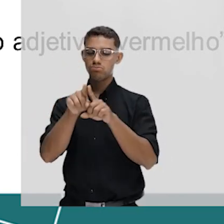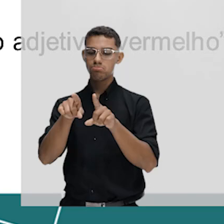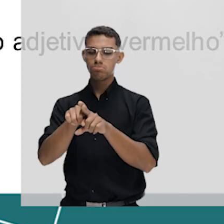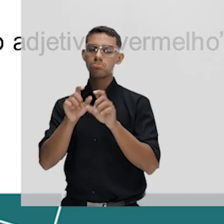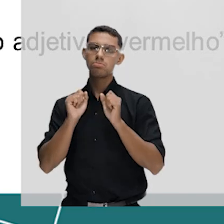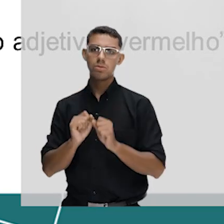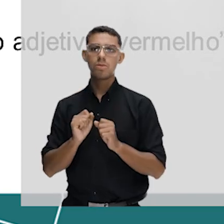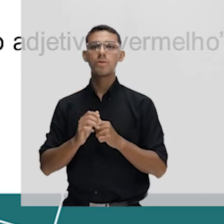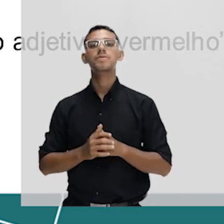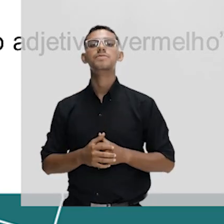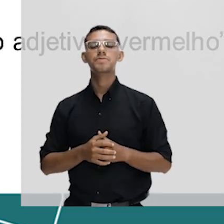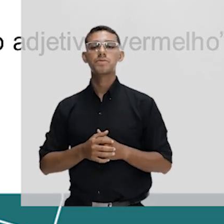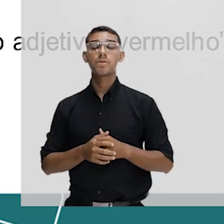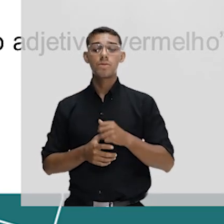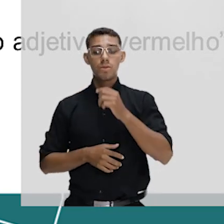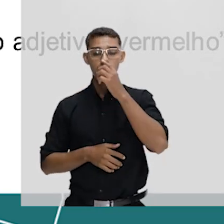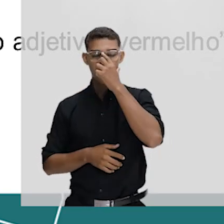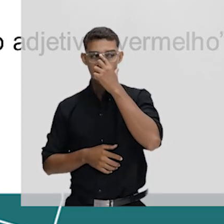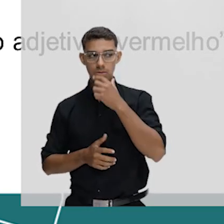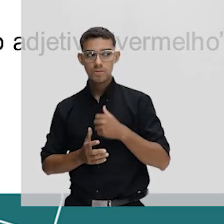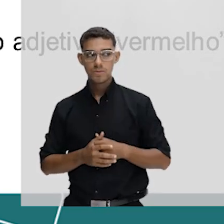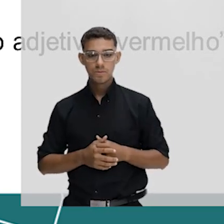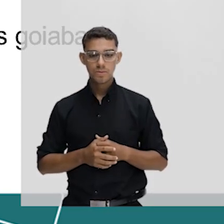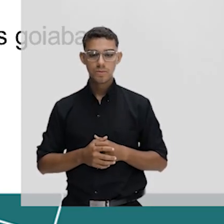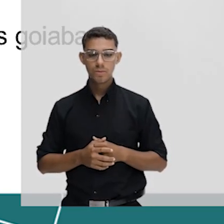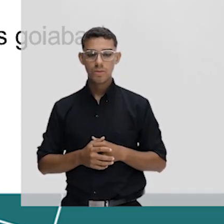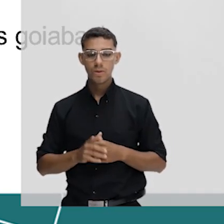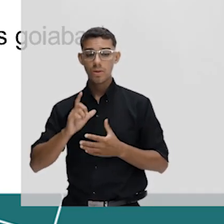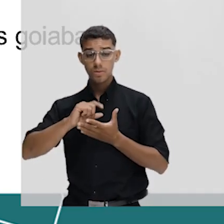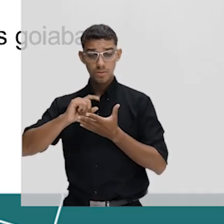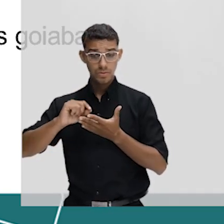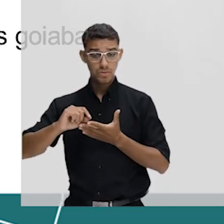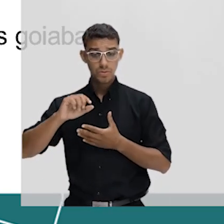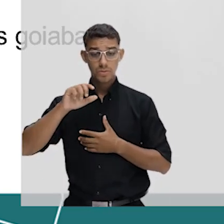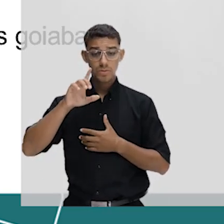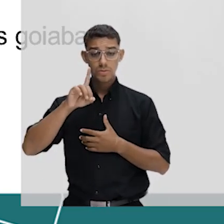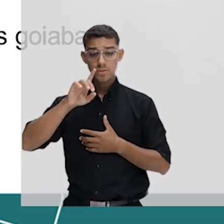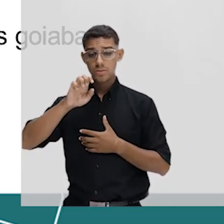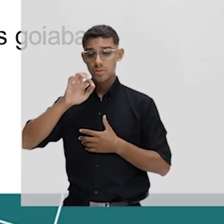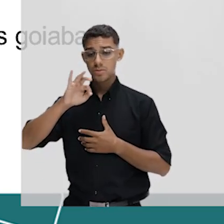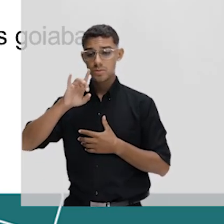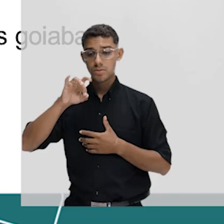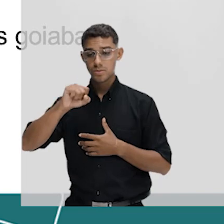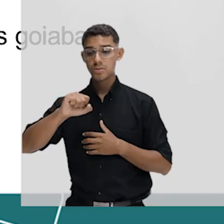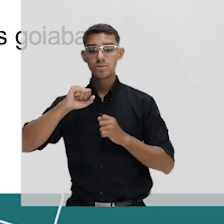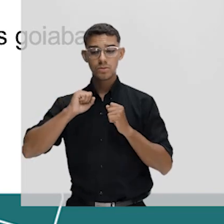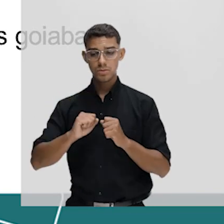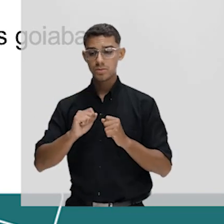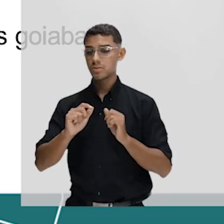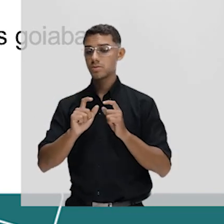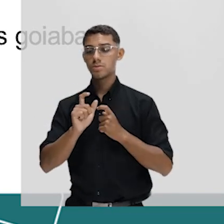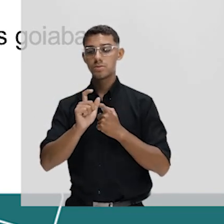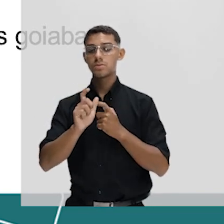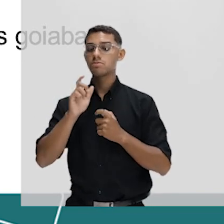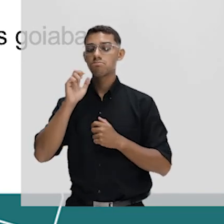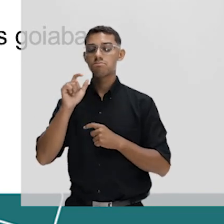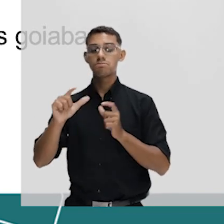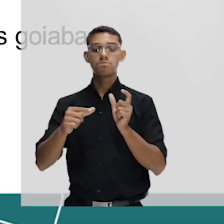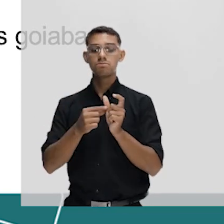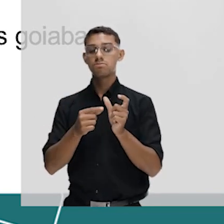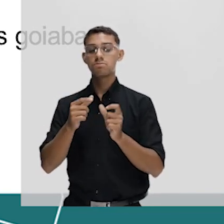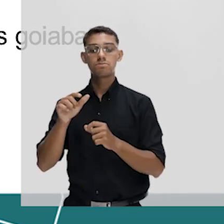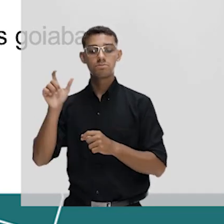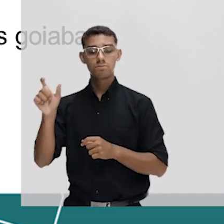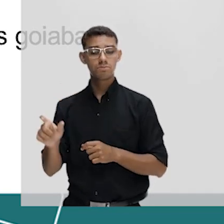também fazer essa substantivação. Os artigos definidos podem ser empregados com o intuito de indicar um conjunto de